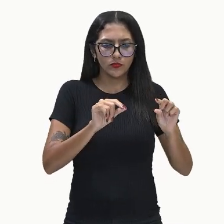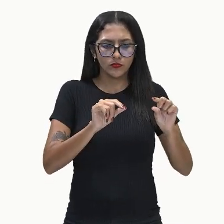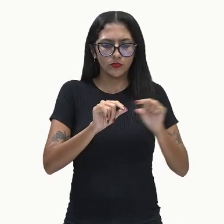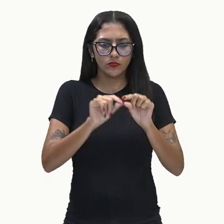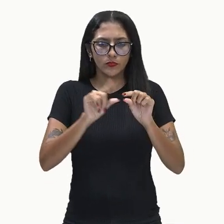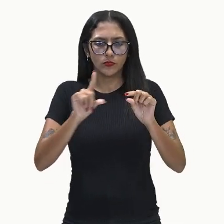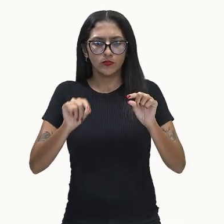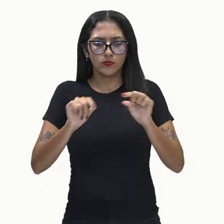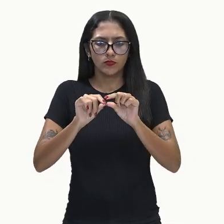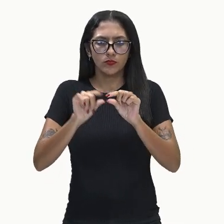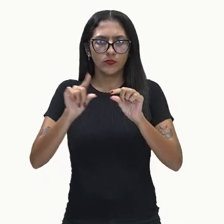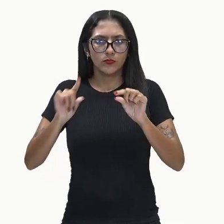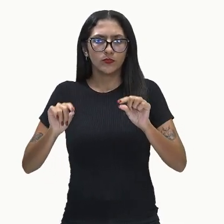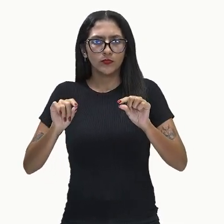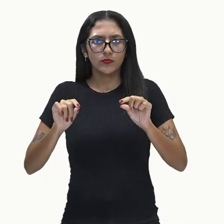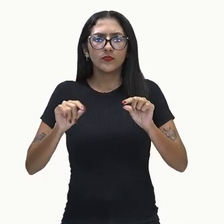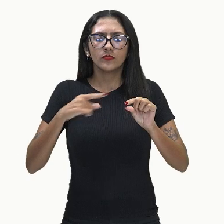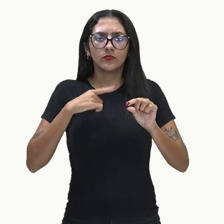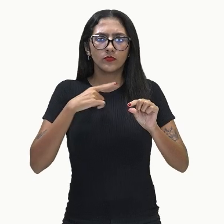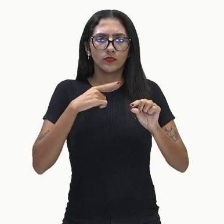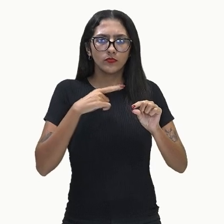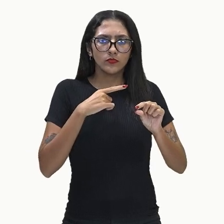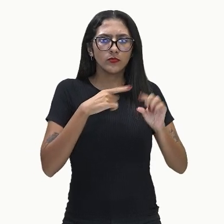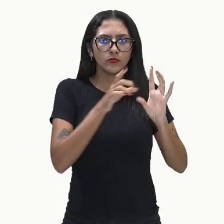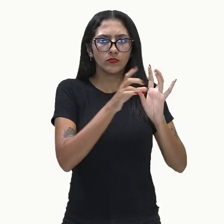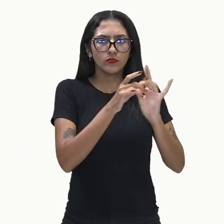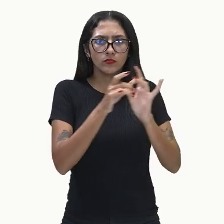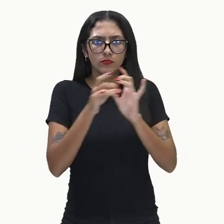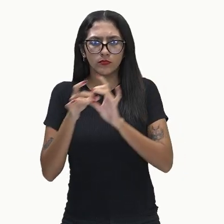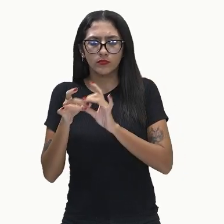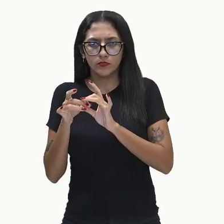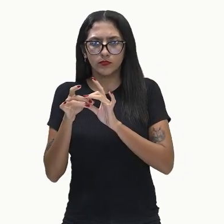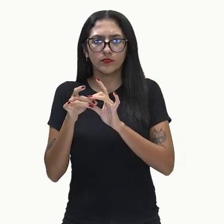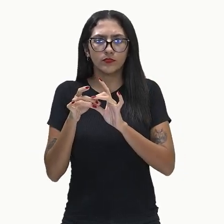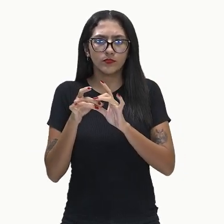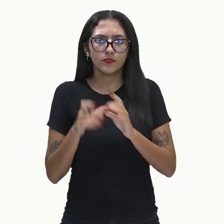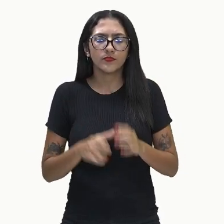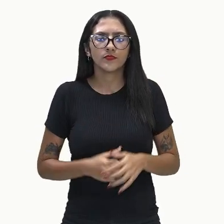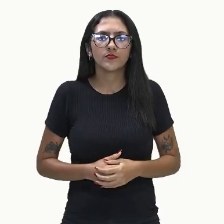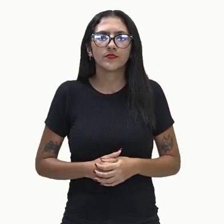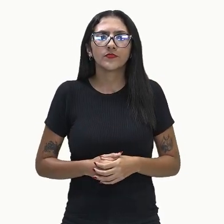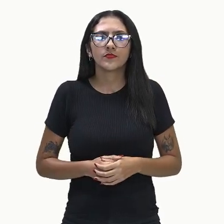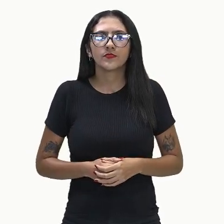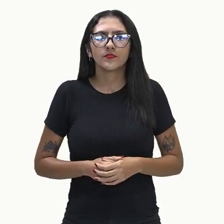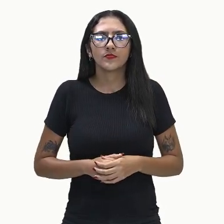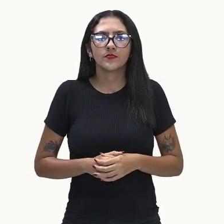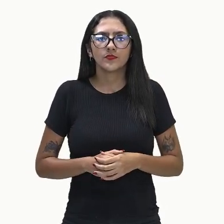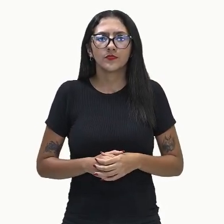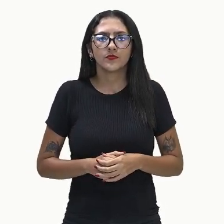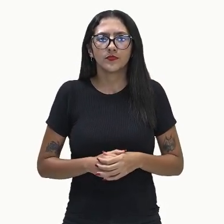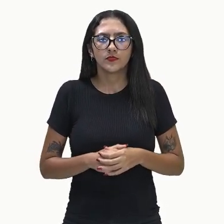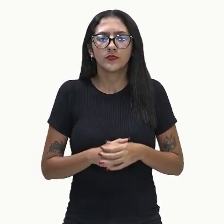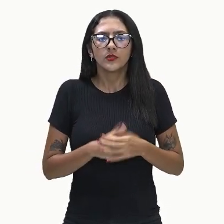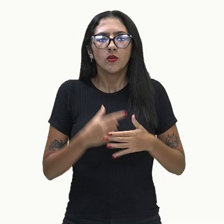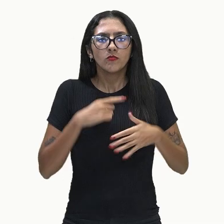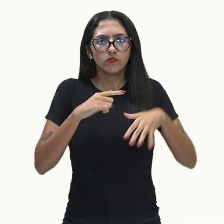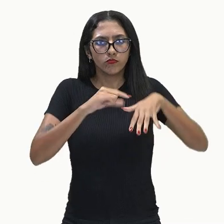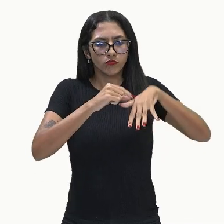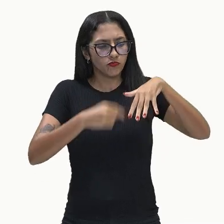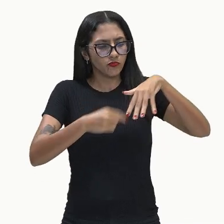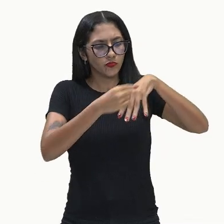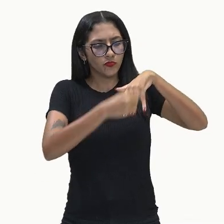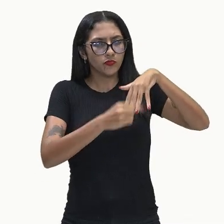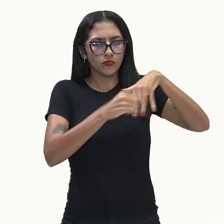Ranvier intercalando com a bainha de mielina. Então, quando o impulso nervoso passa,